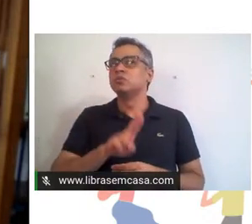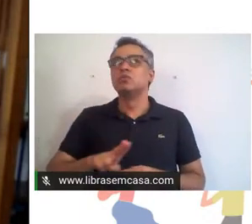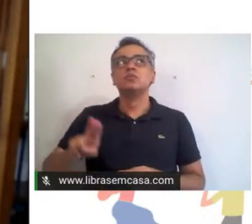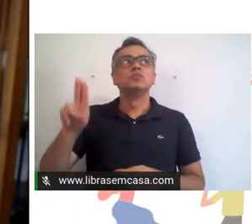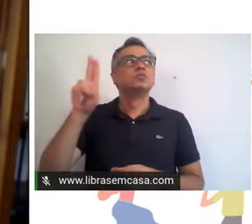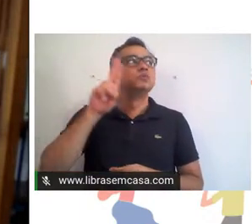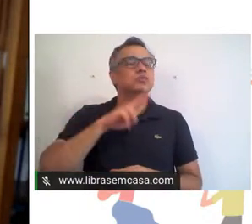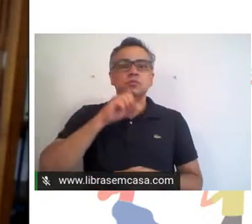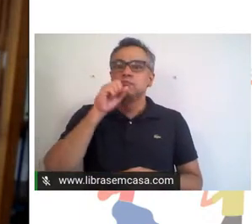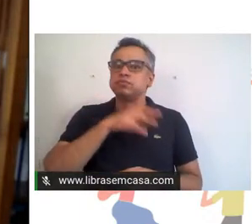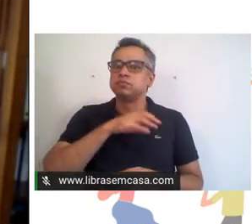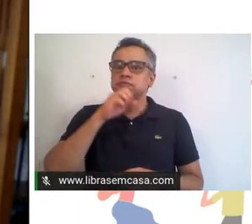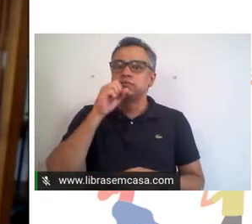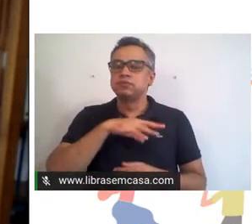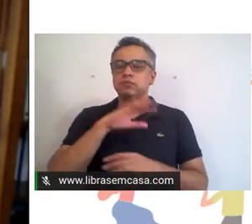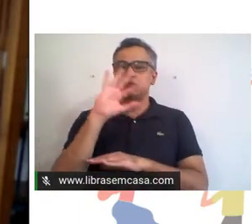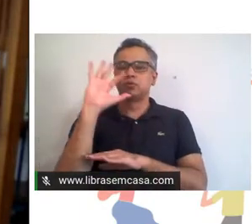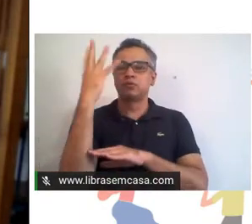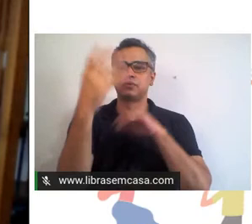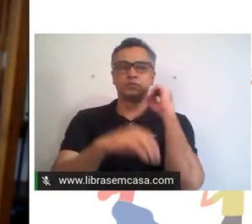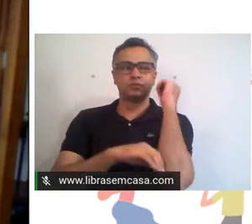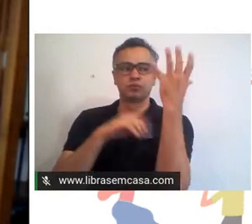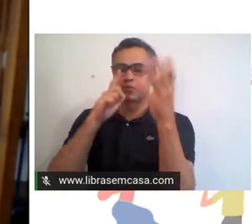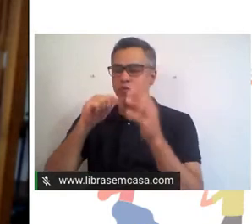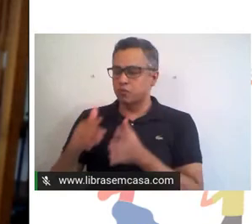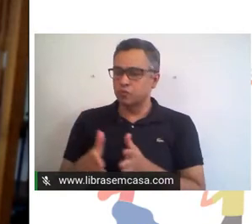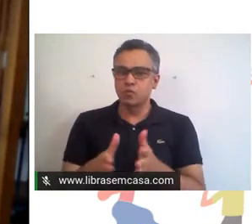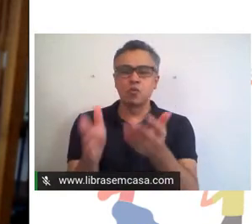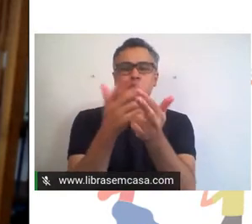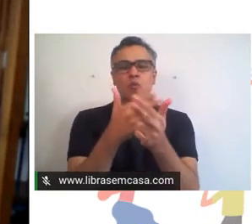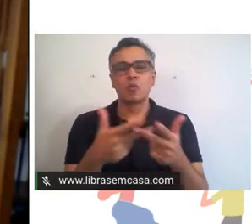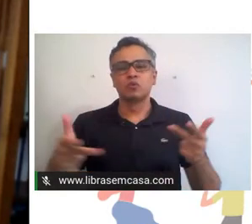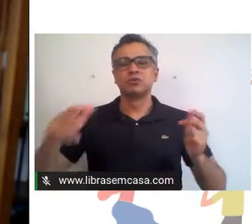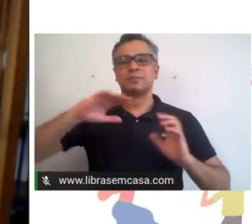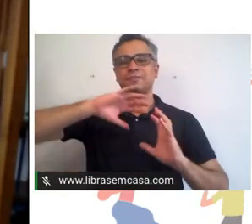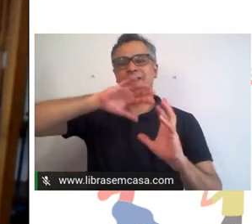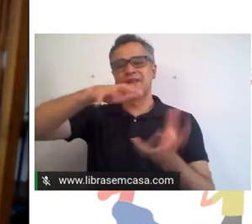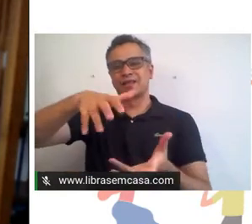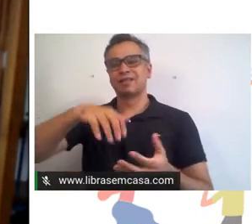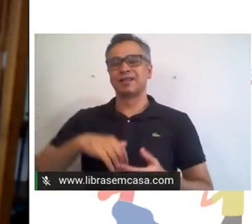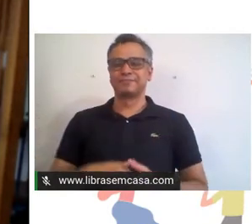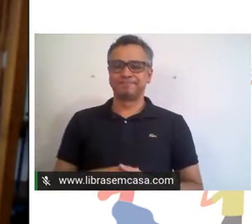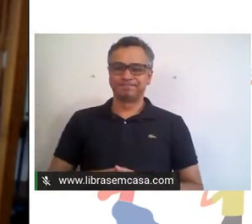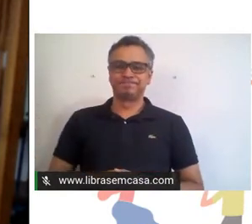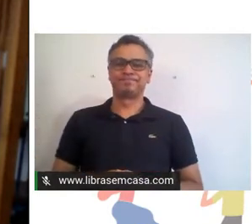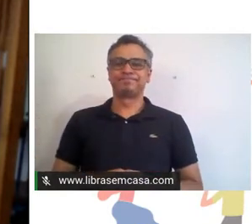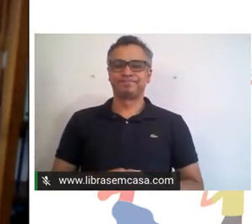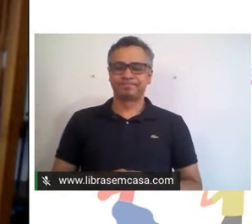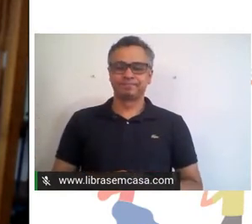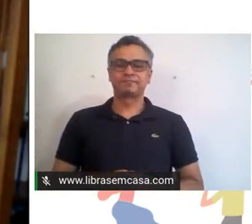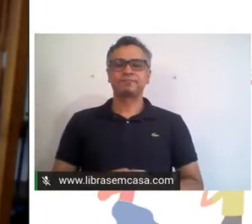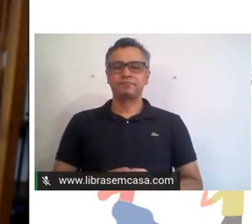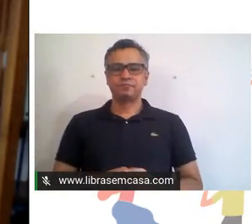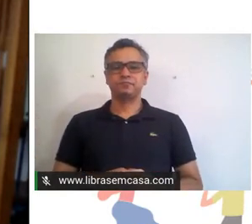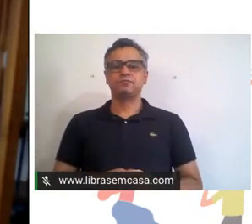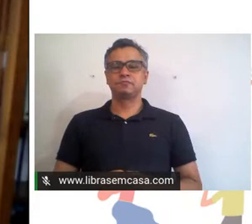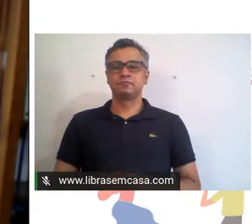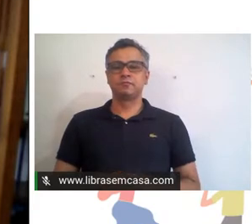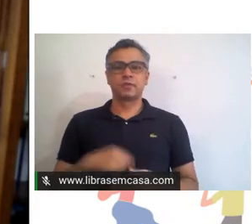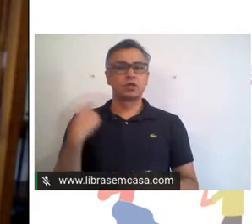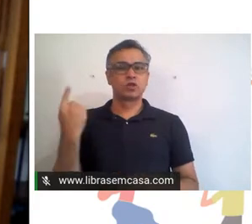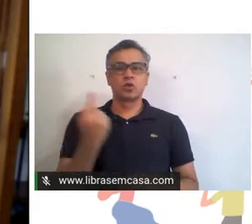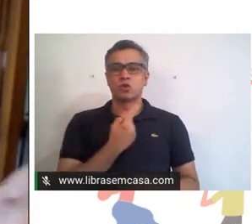do nosso planeta, né? Basicamente, nós chegamos num ponto onde nós estamos chegando no limiar